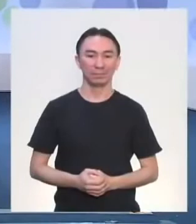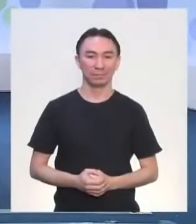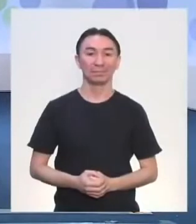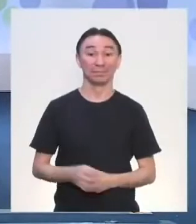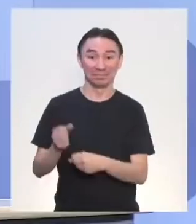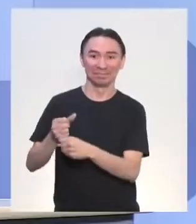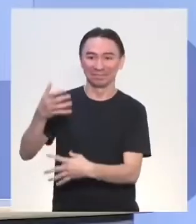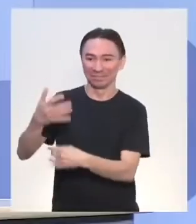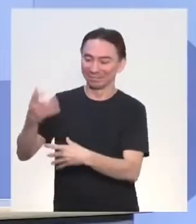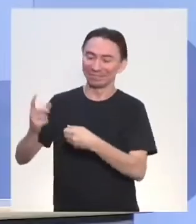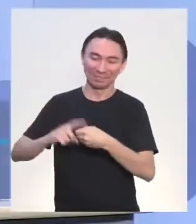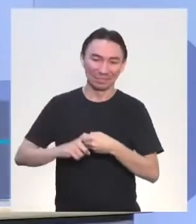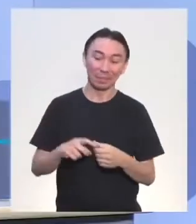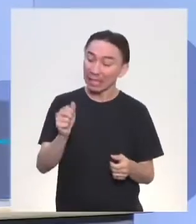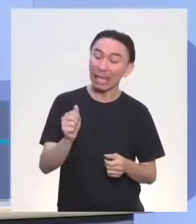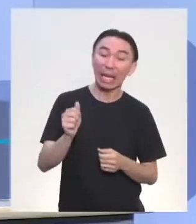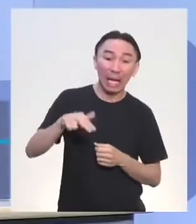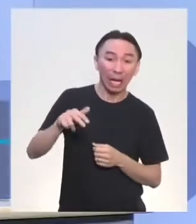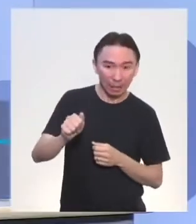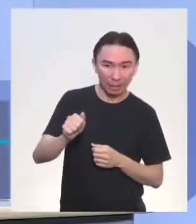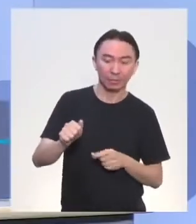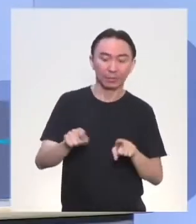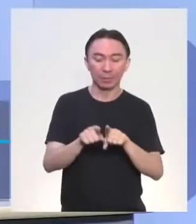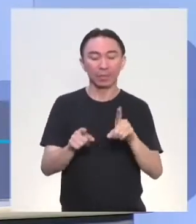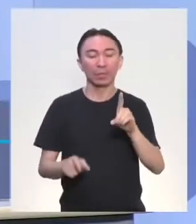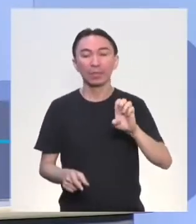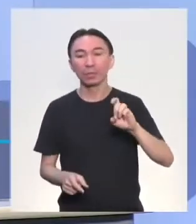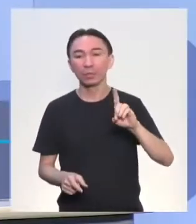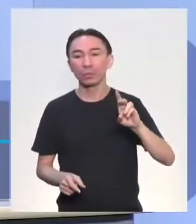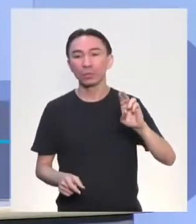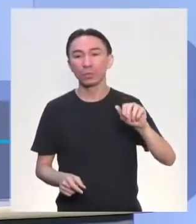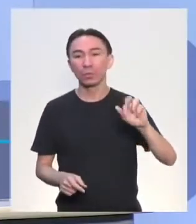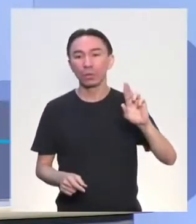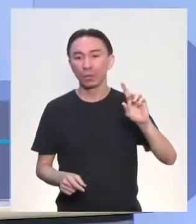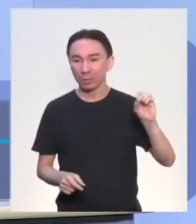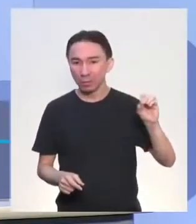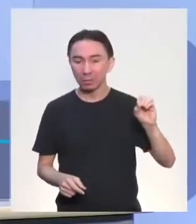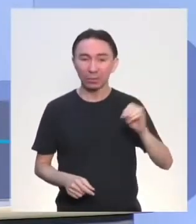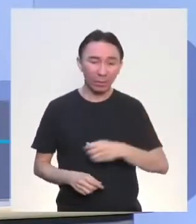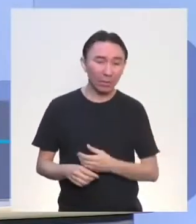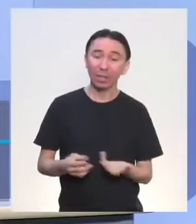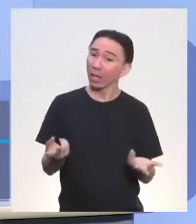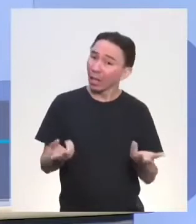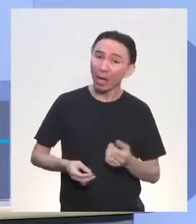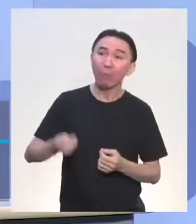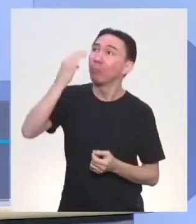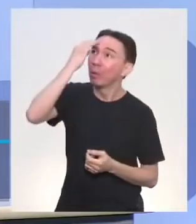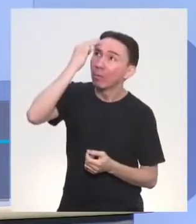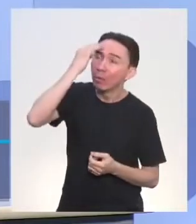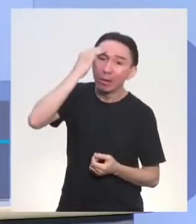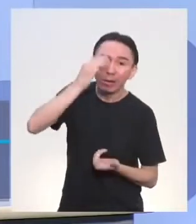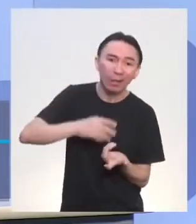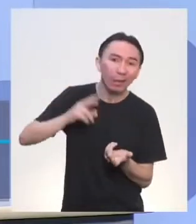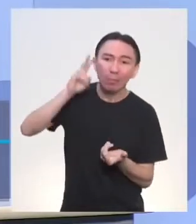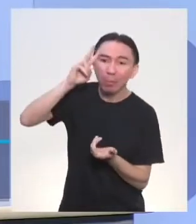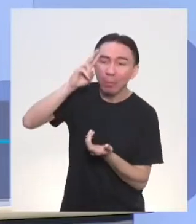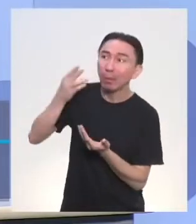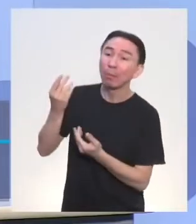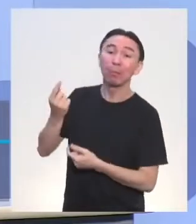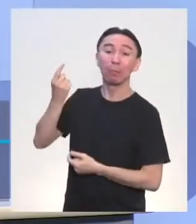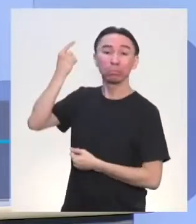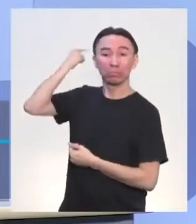Voltando, então, a Ana Júlia e o Eduardo colocaram. Porque são memórias, está no passado e passado